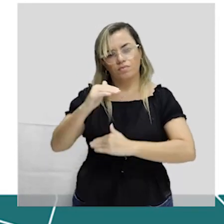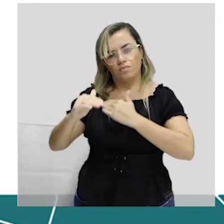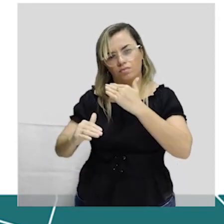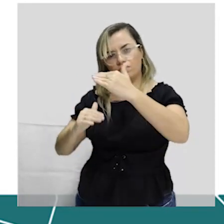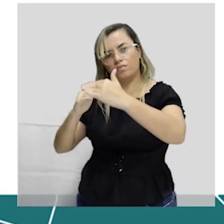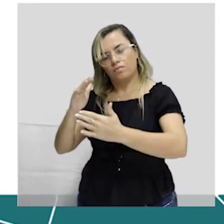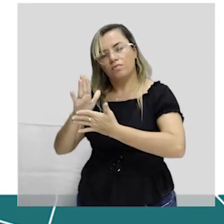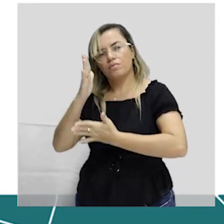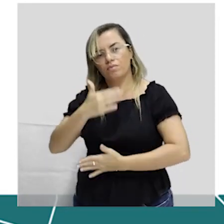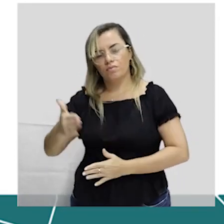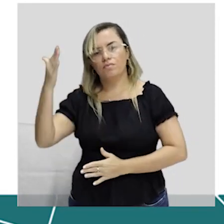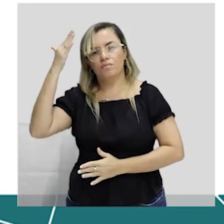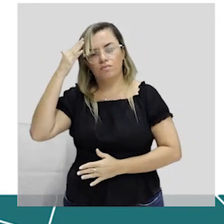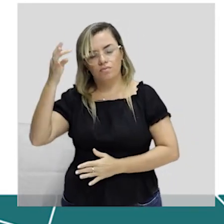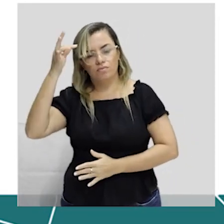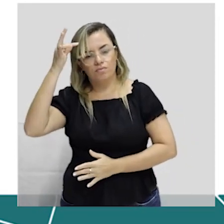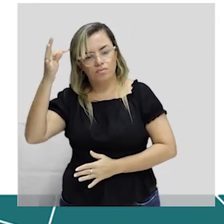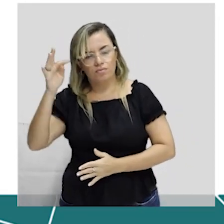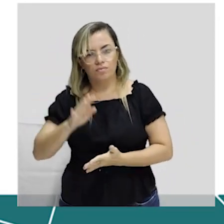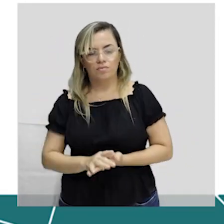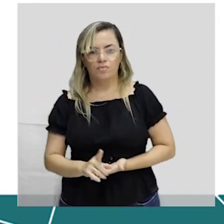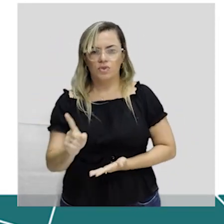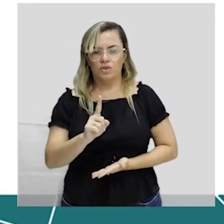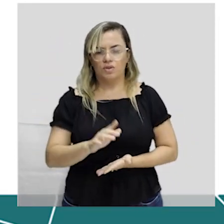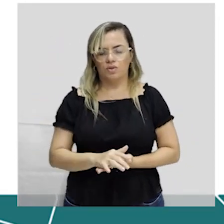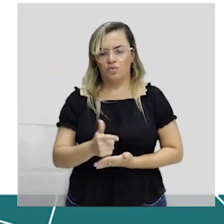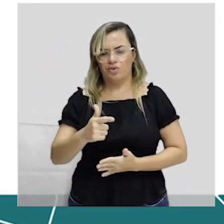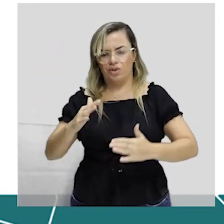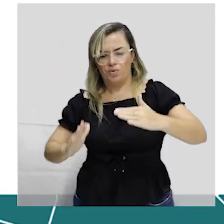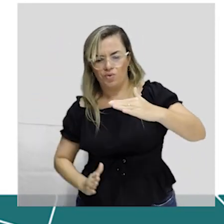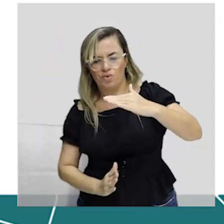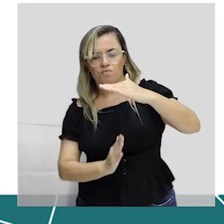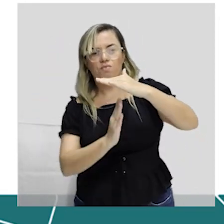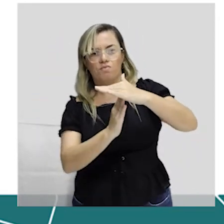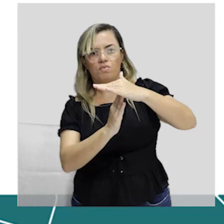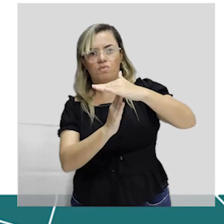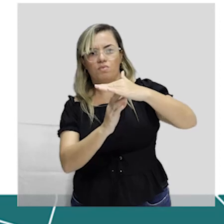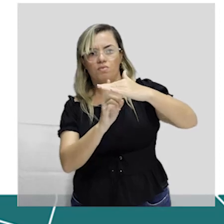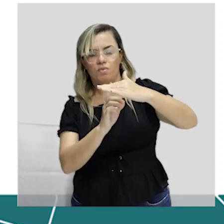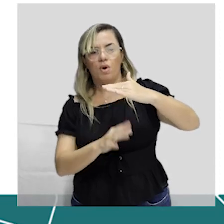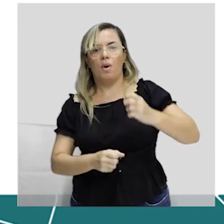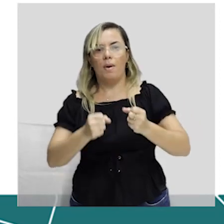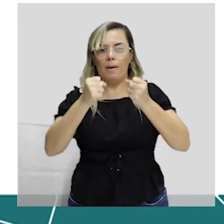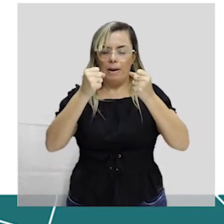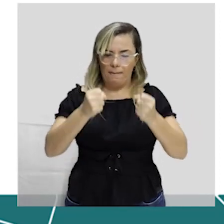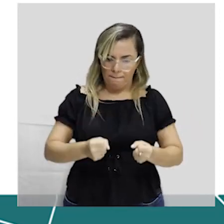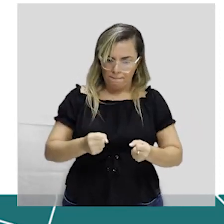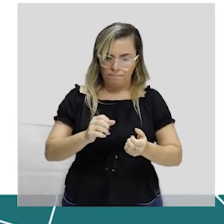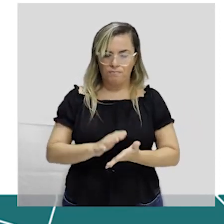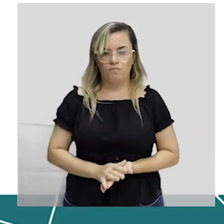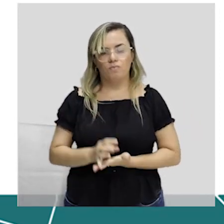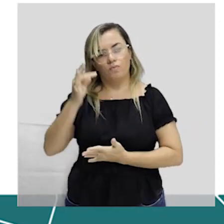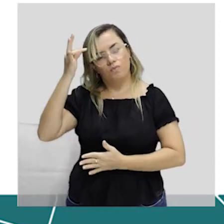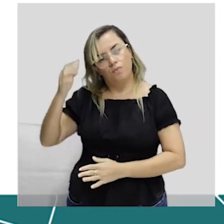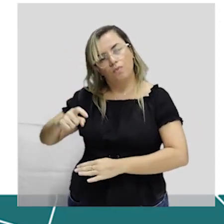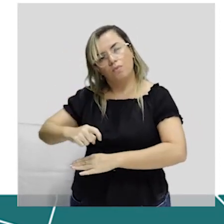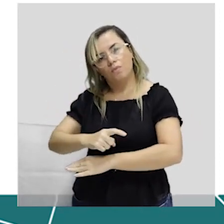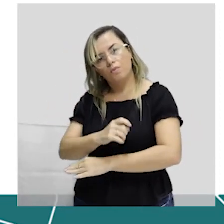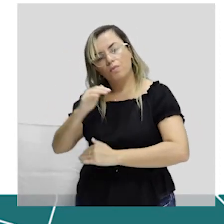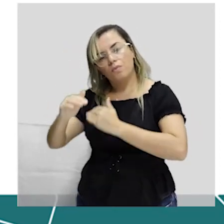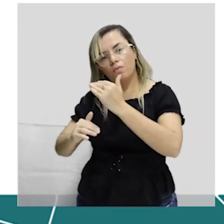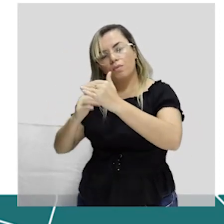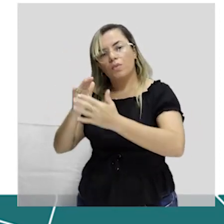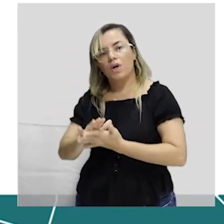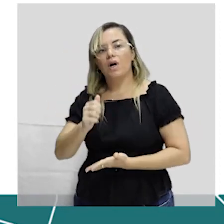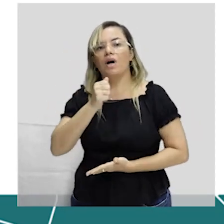você entender que em evolução não existe o ápice, não. Pode ser, segundo a teoria da evolução, o ser humano ele